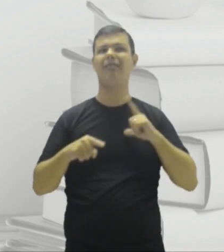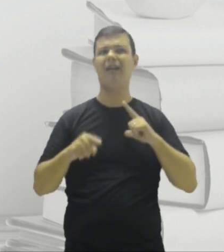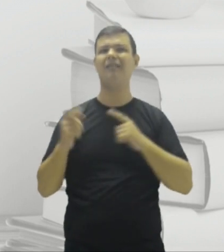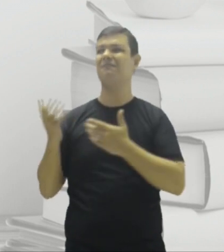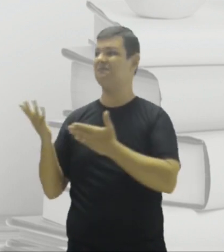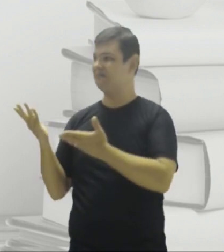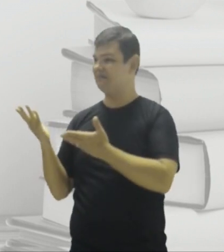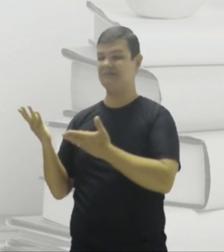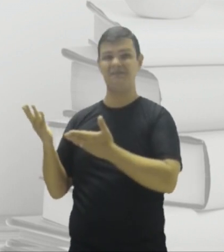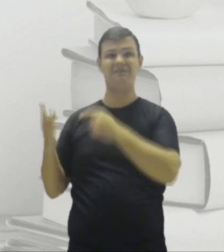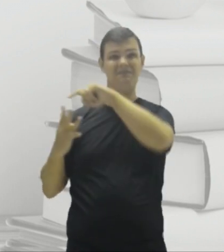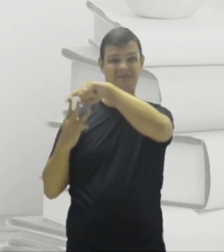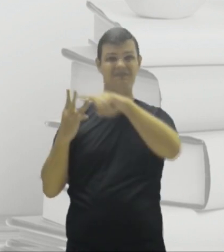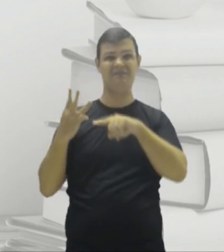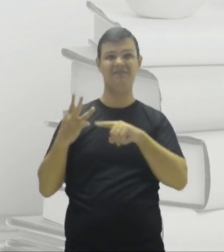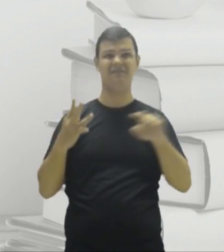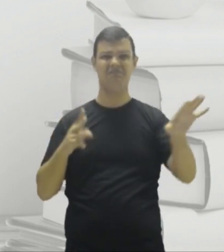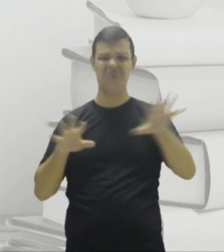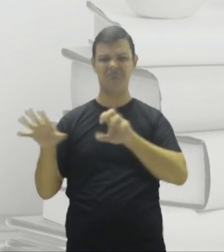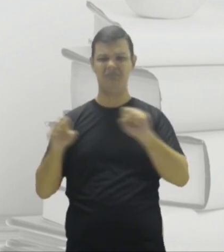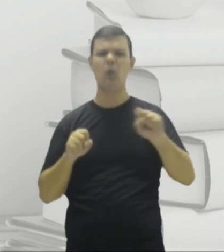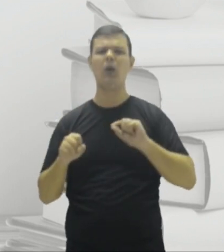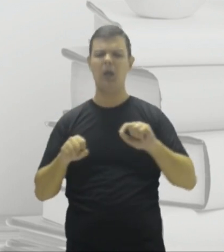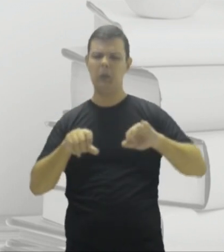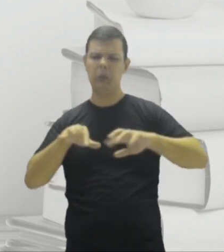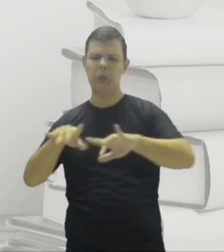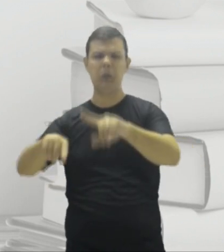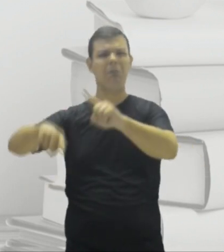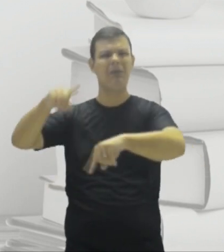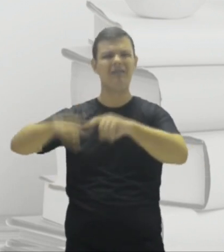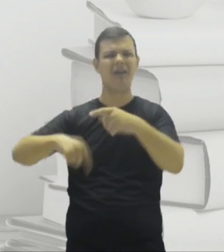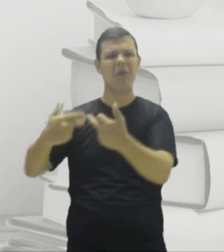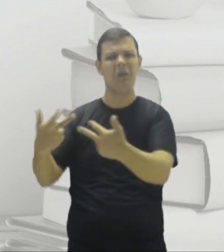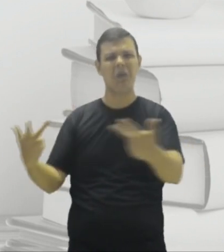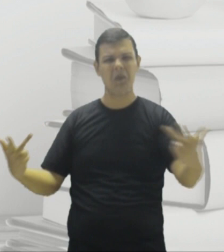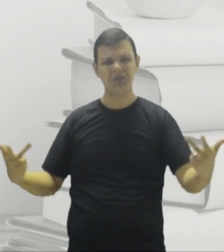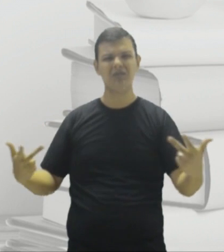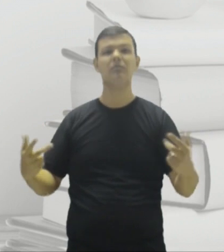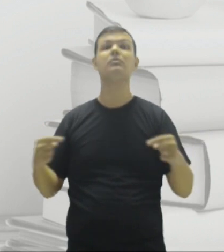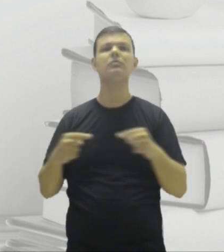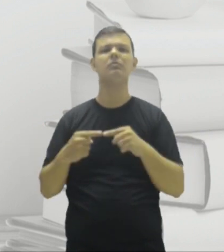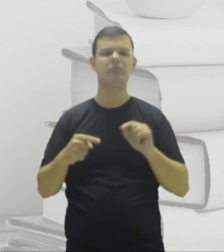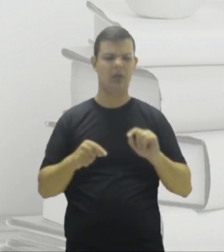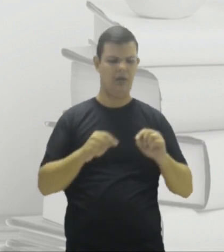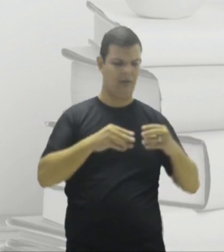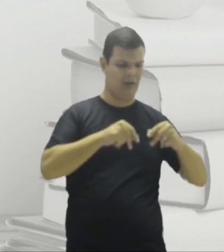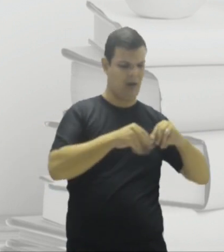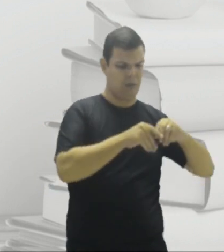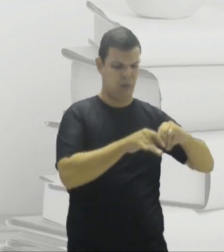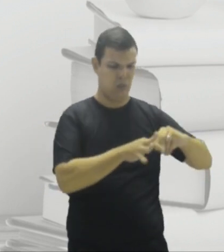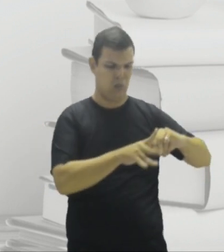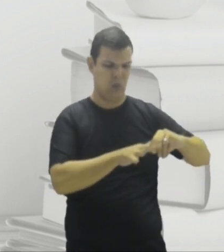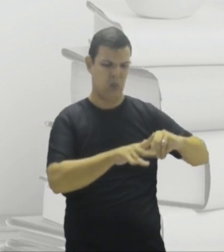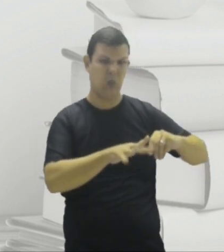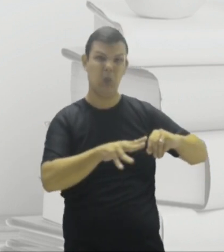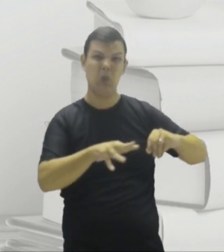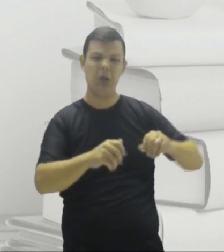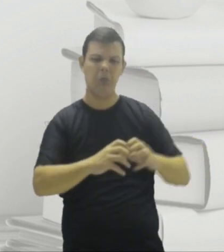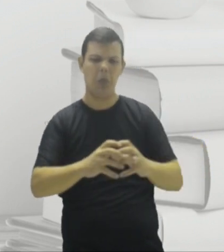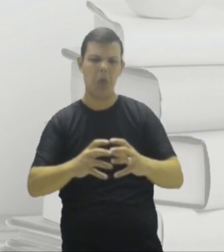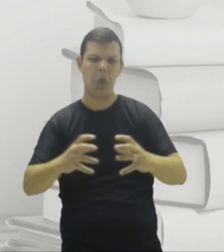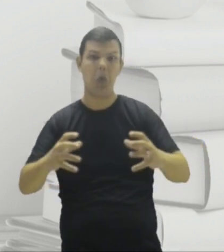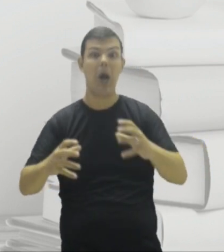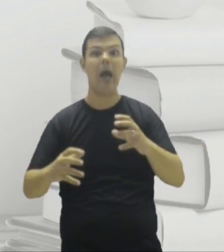eutrofização, que nada mais é do que a presença de nutrientes excessivos na água, frequentemente resultantes do escoamento da terra, que causa o